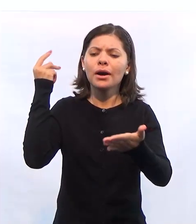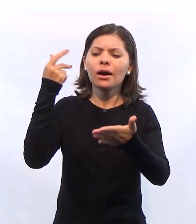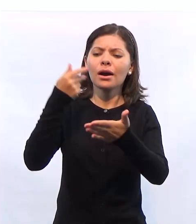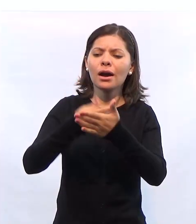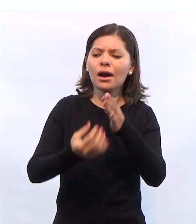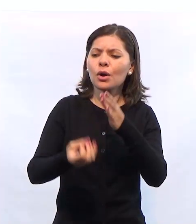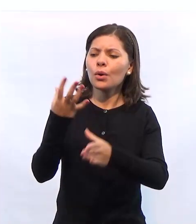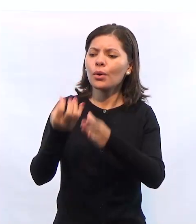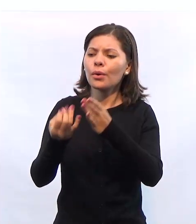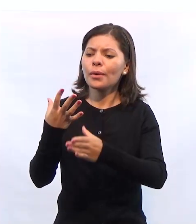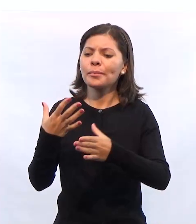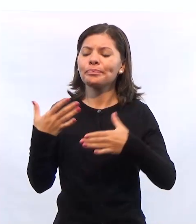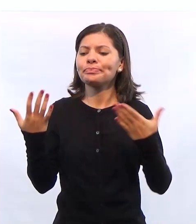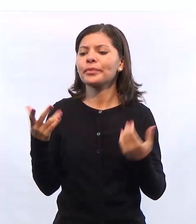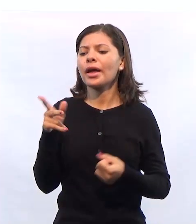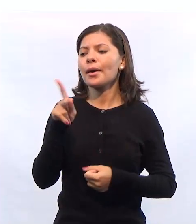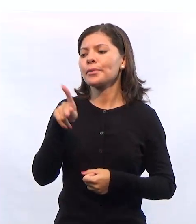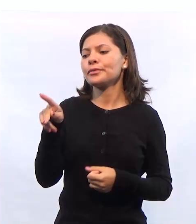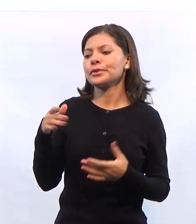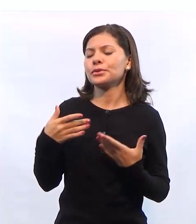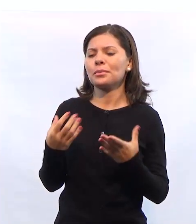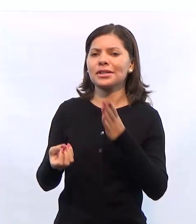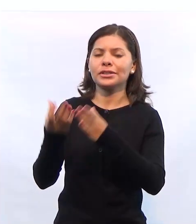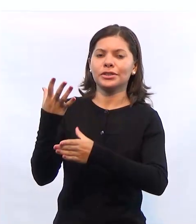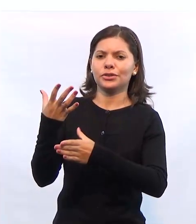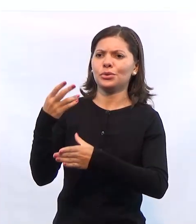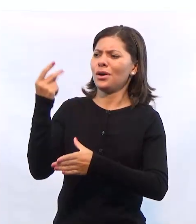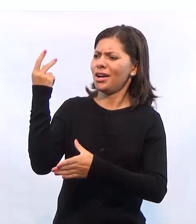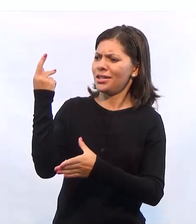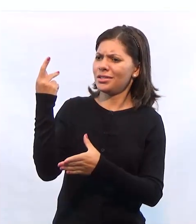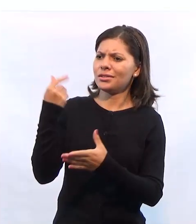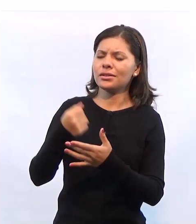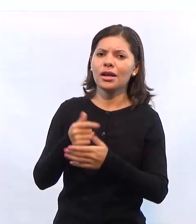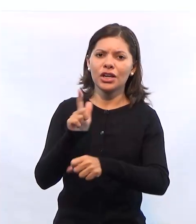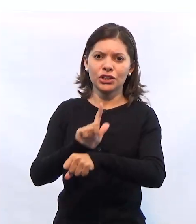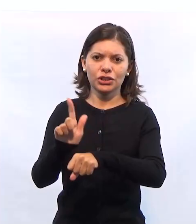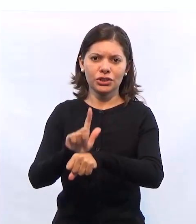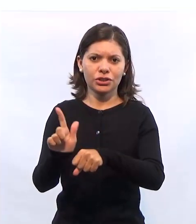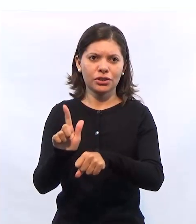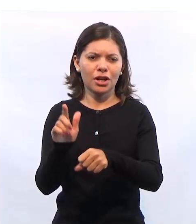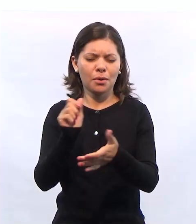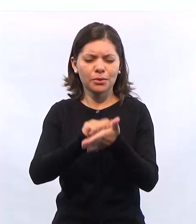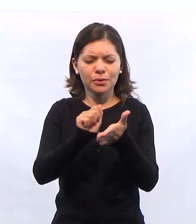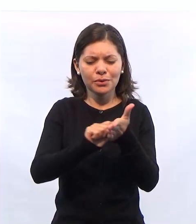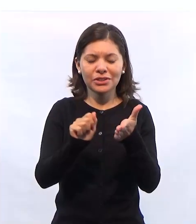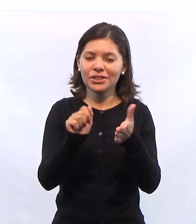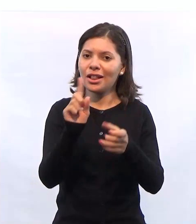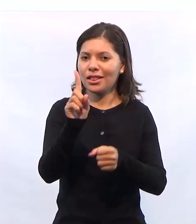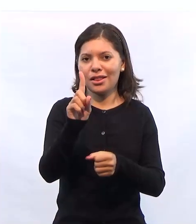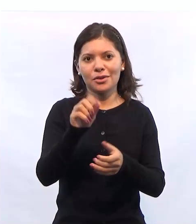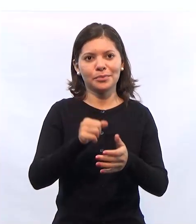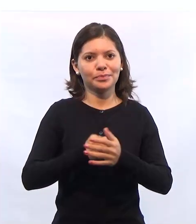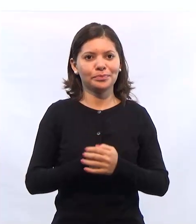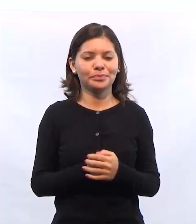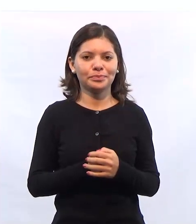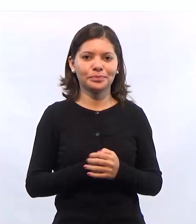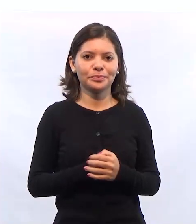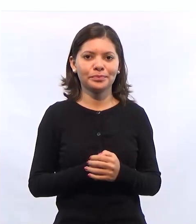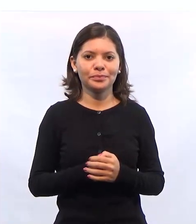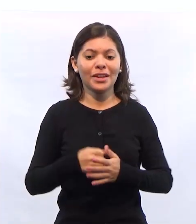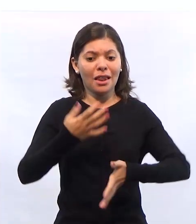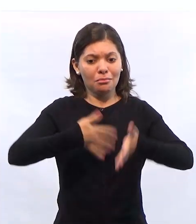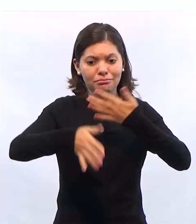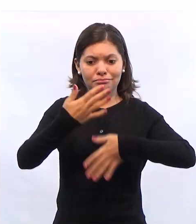começou né ah Professor mas teve o início assim de forma e gestão gera Tudo anotadinho Claro que não meu querido o negócio